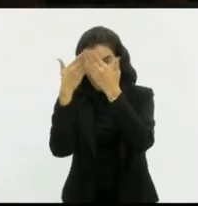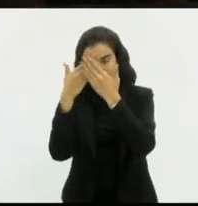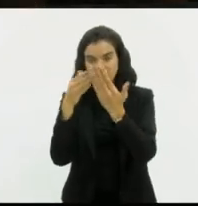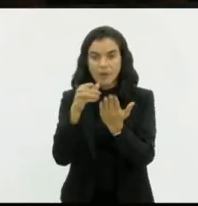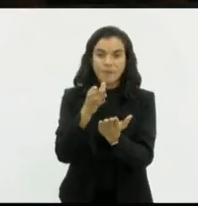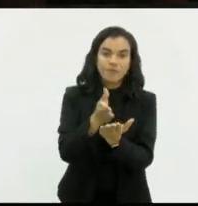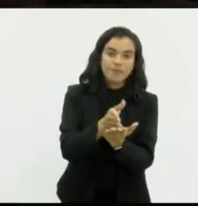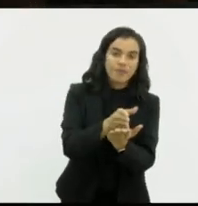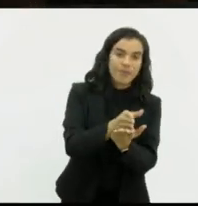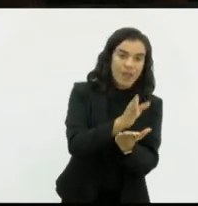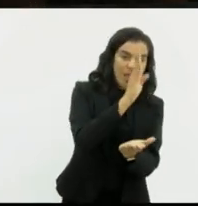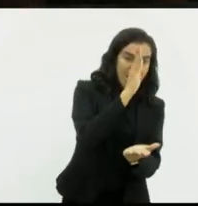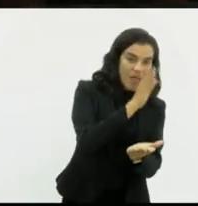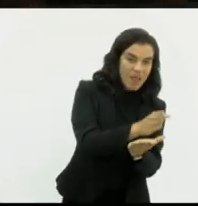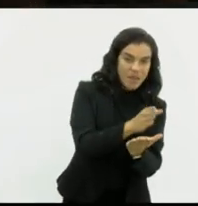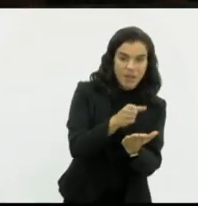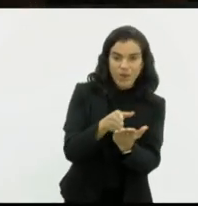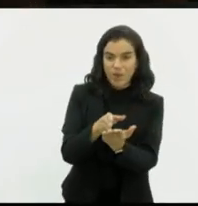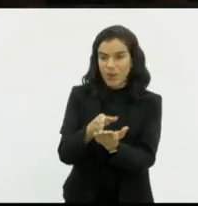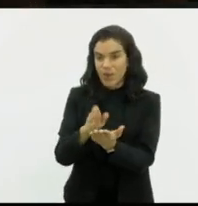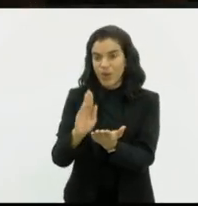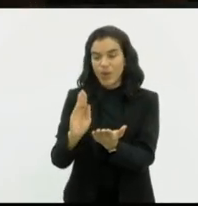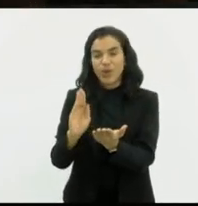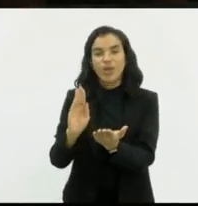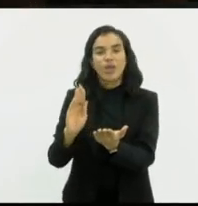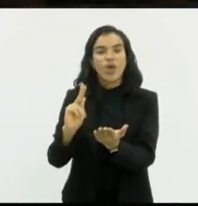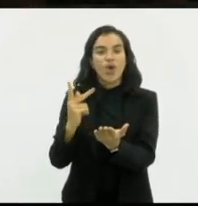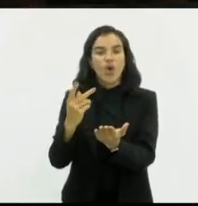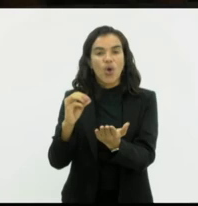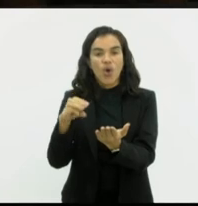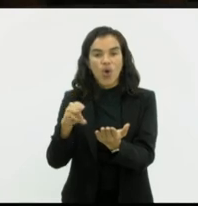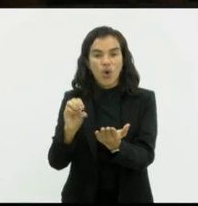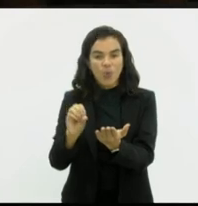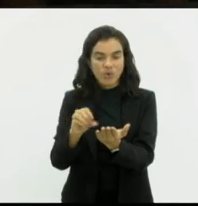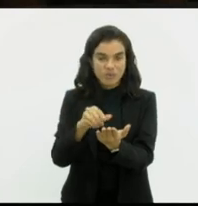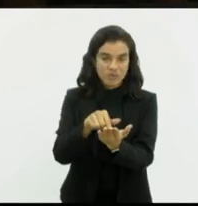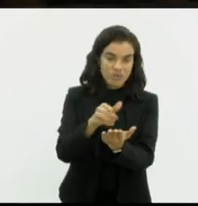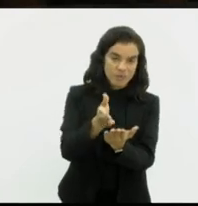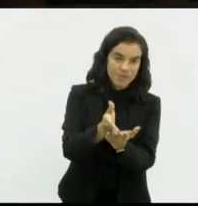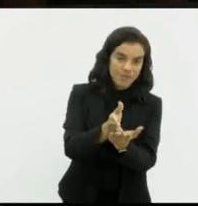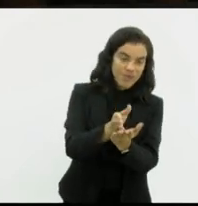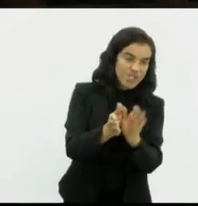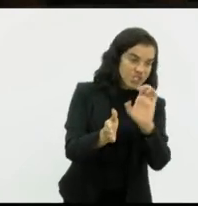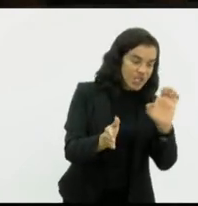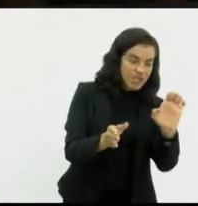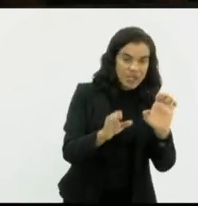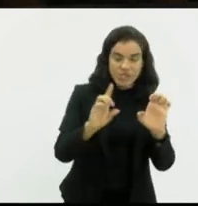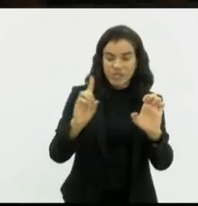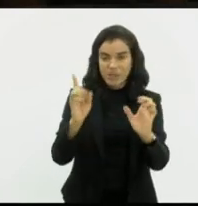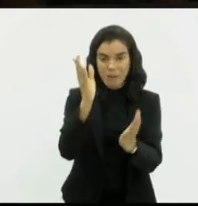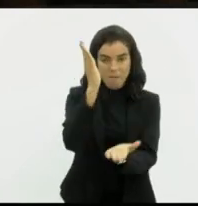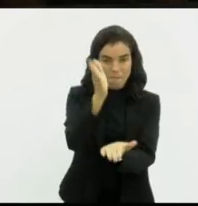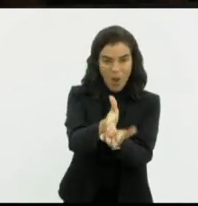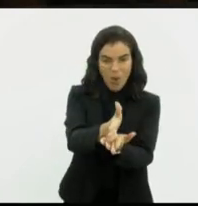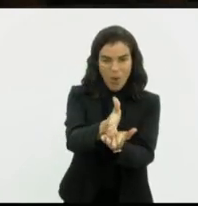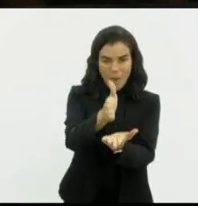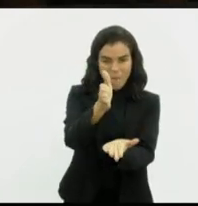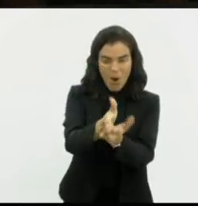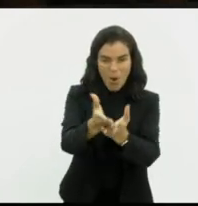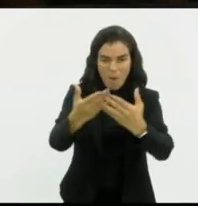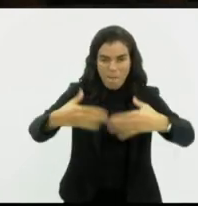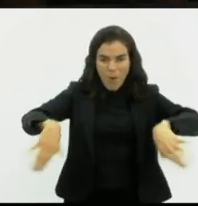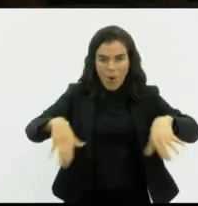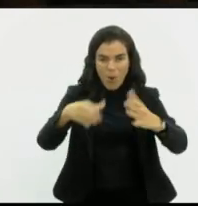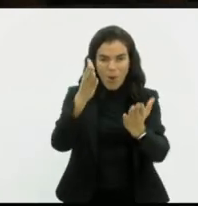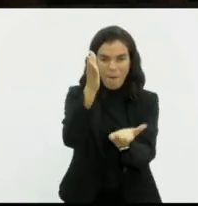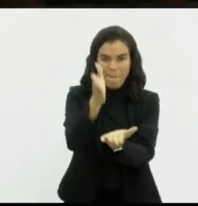heterossexuais e homossexuais. O que mais? Esquerda, direita. E é isso, dividimos cada vez mais o país, ele